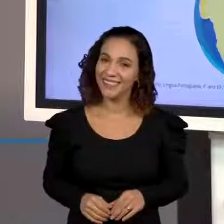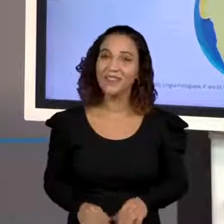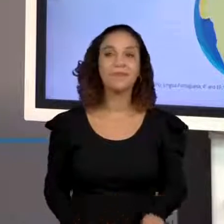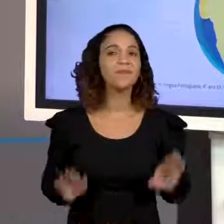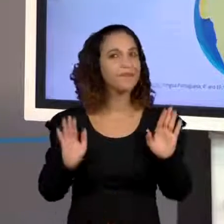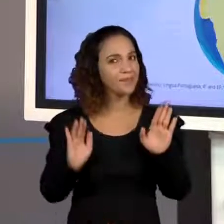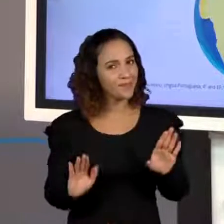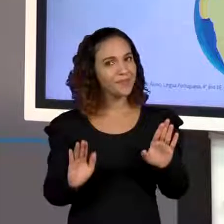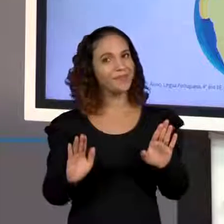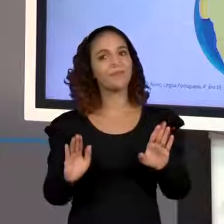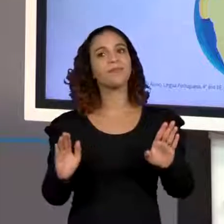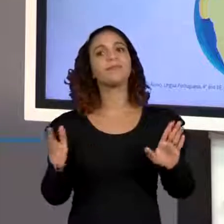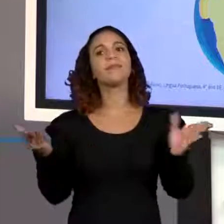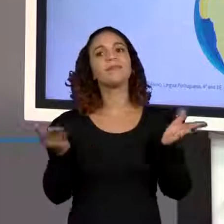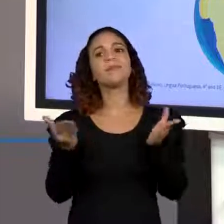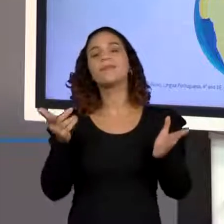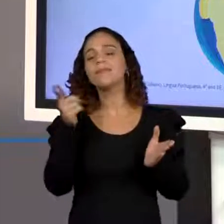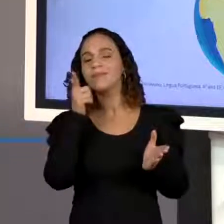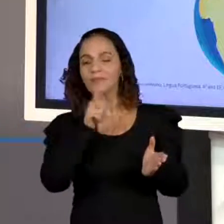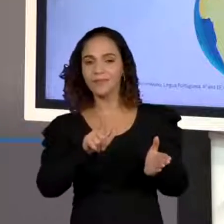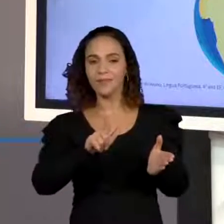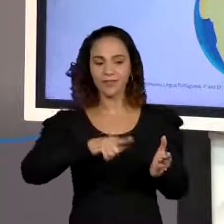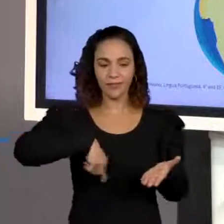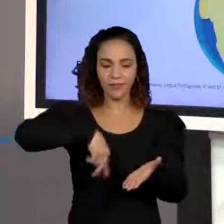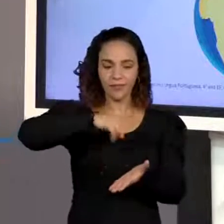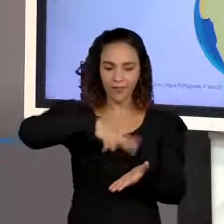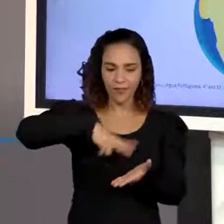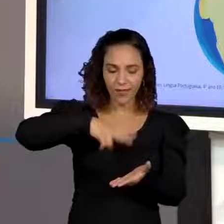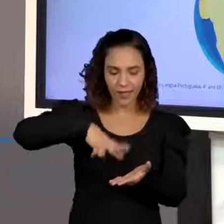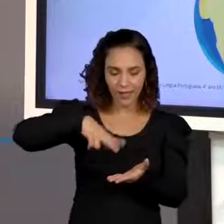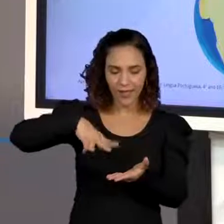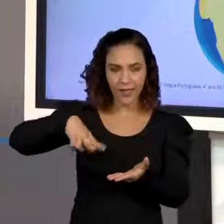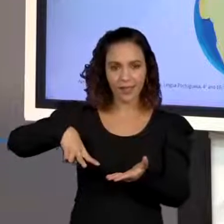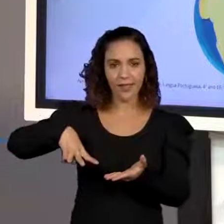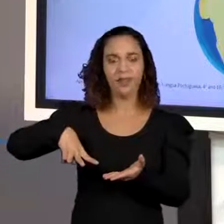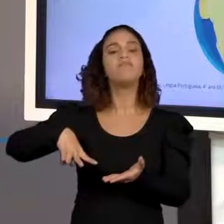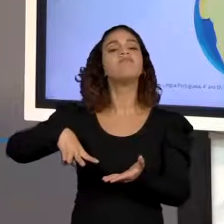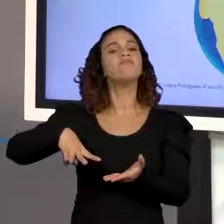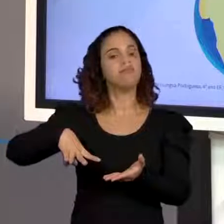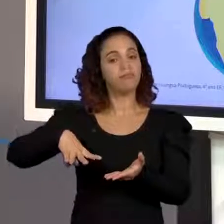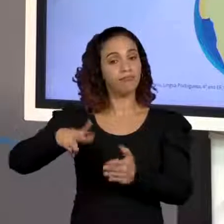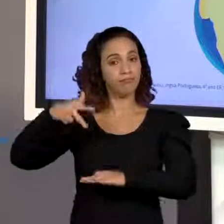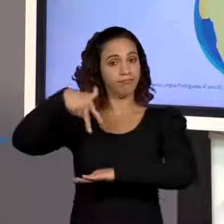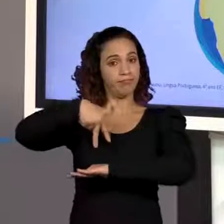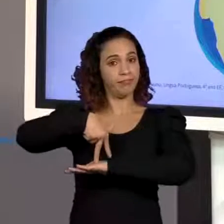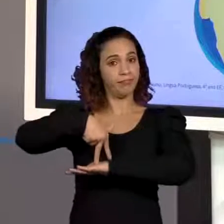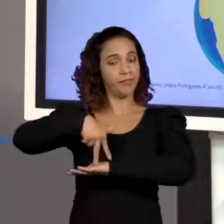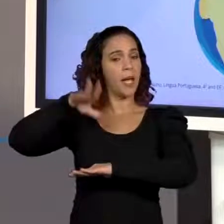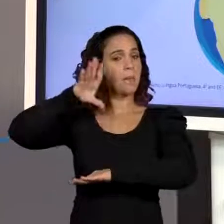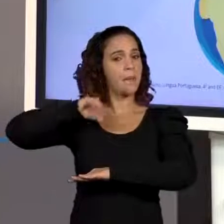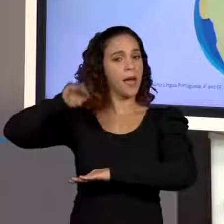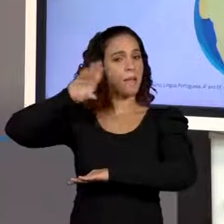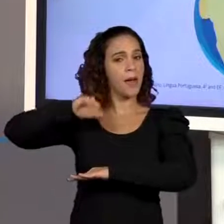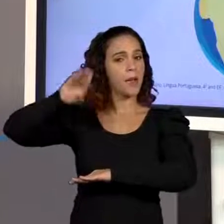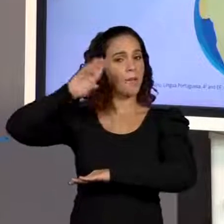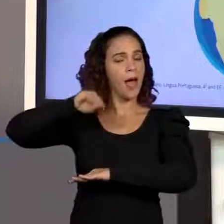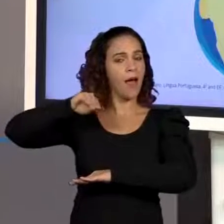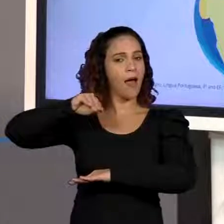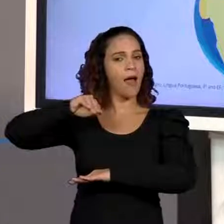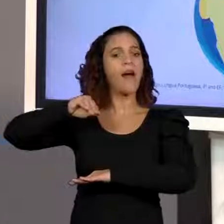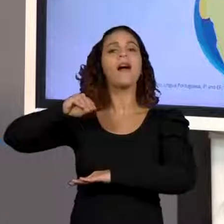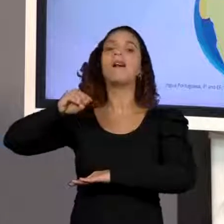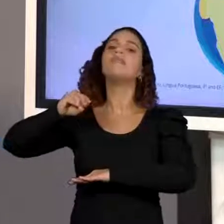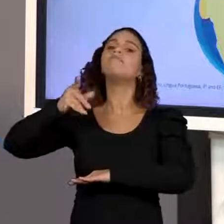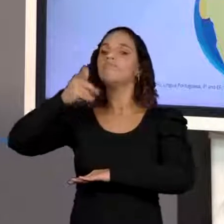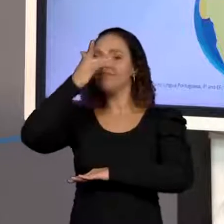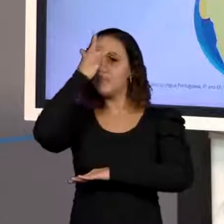Mas para fazer uma leitura em voz alta, professor, eu preciso me preparar. Mas como eu vou